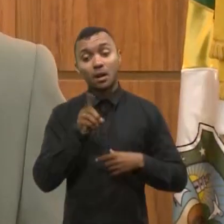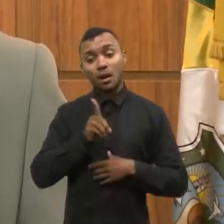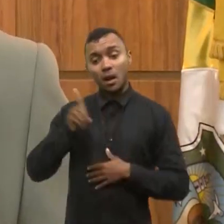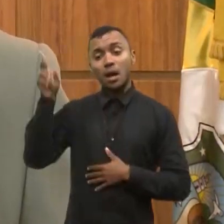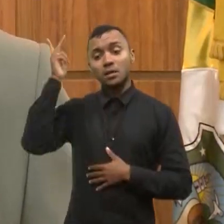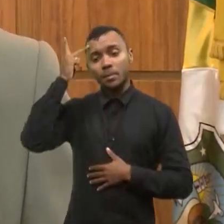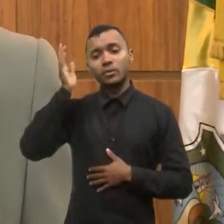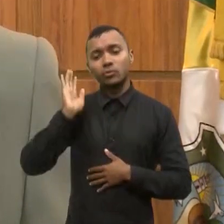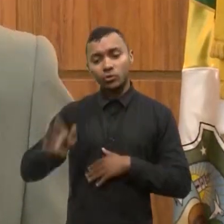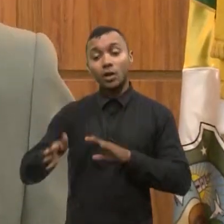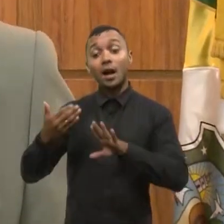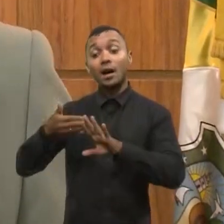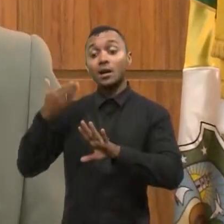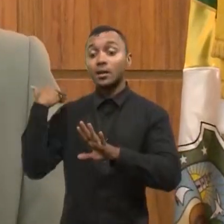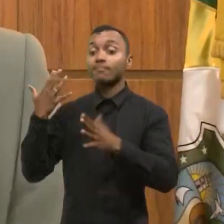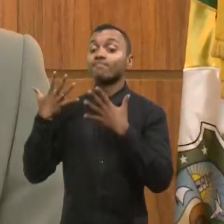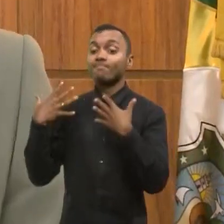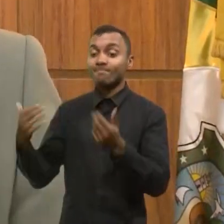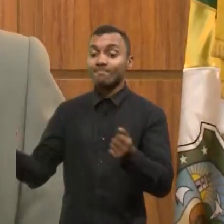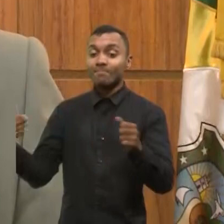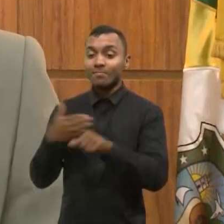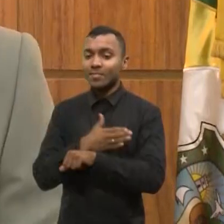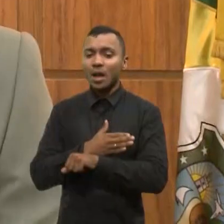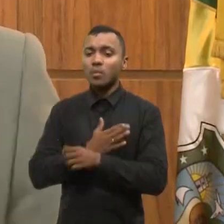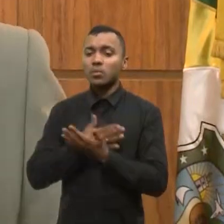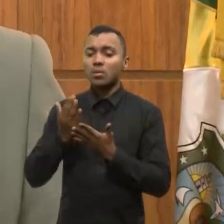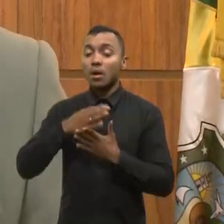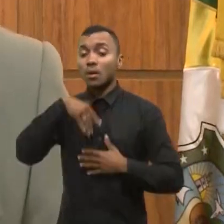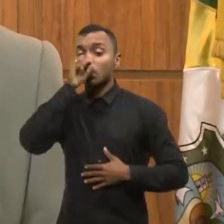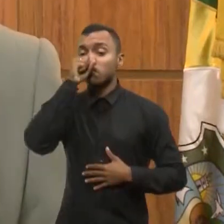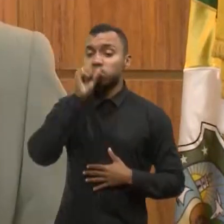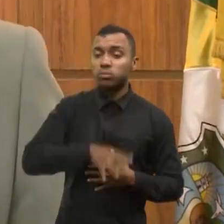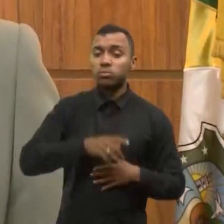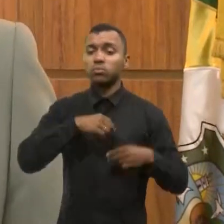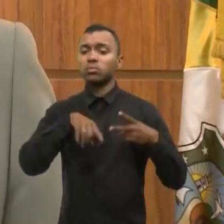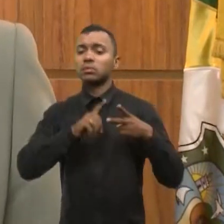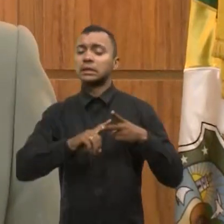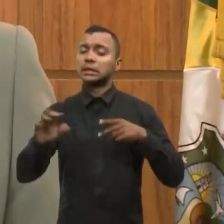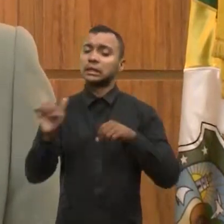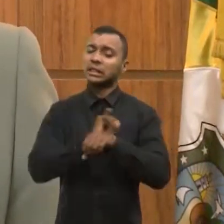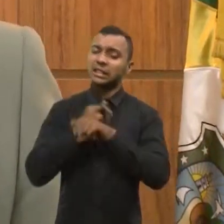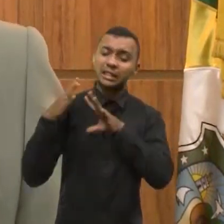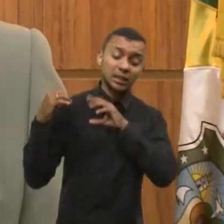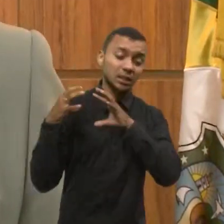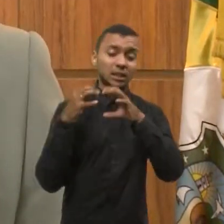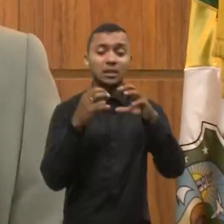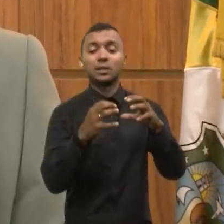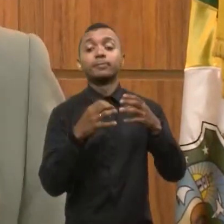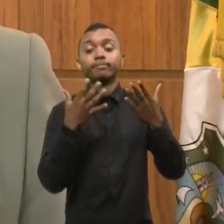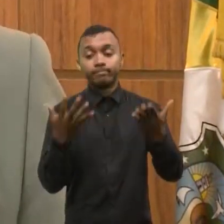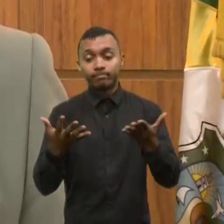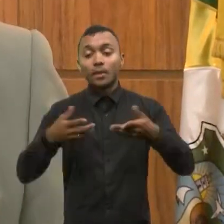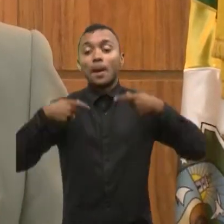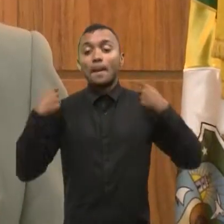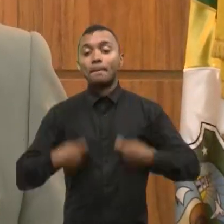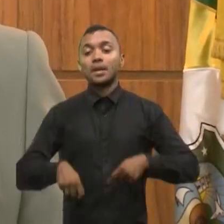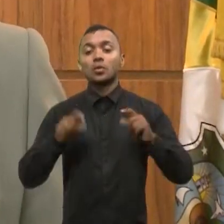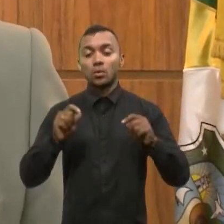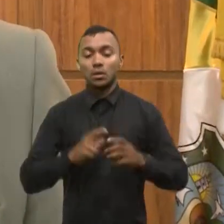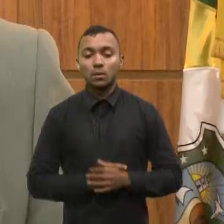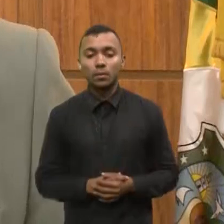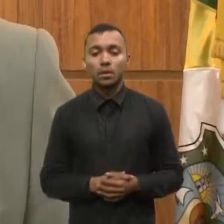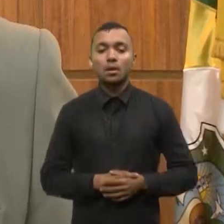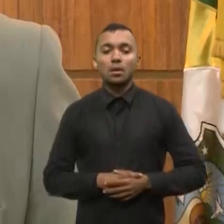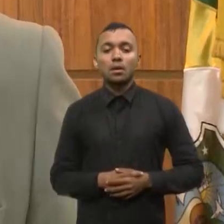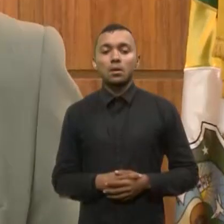adotou em algumas situações, geraram abusos, geraram arbitrariedades também. Então é necessário, a